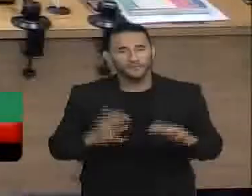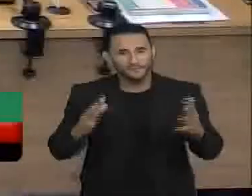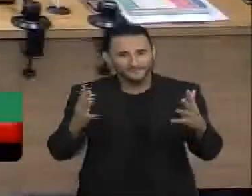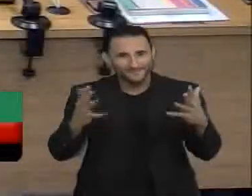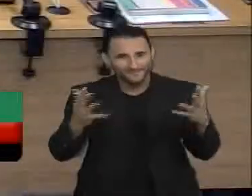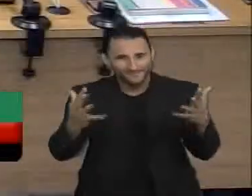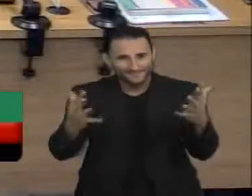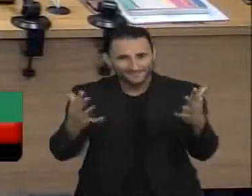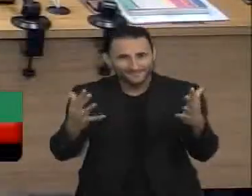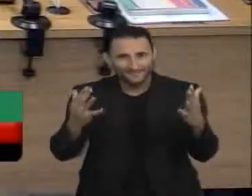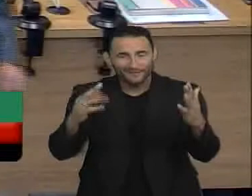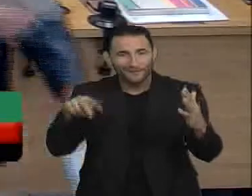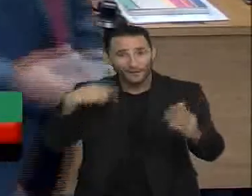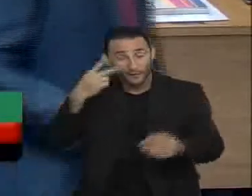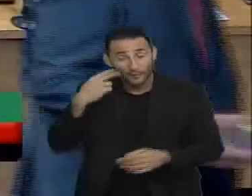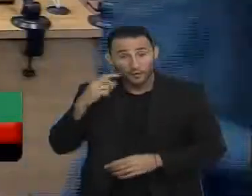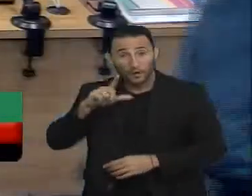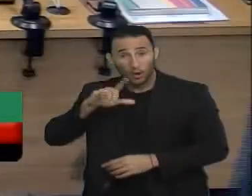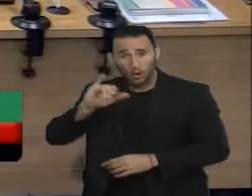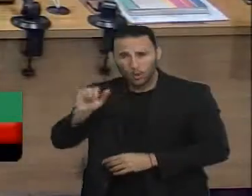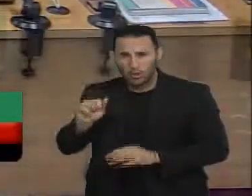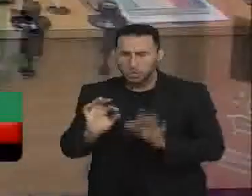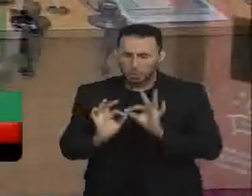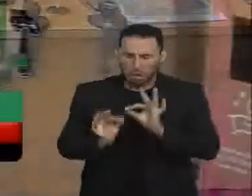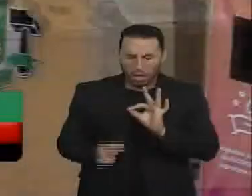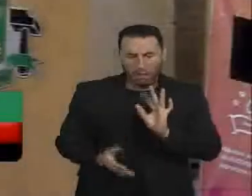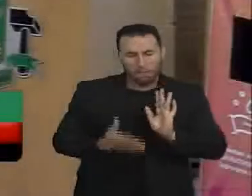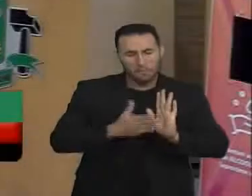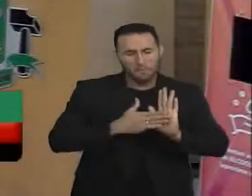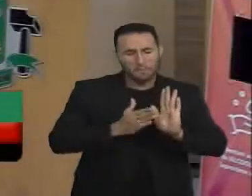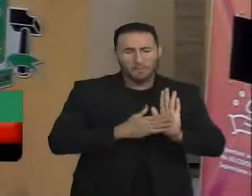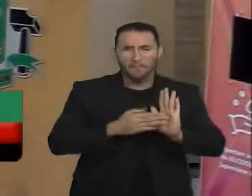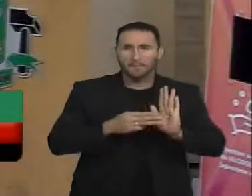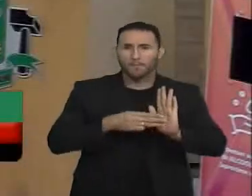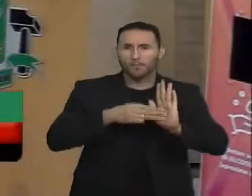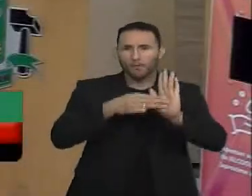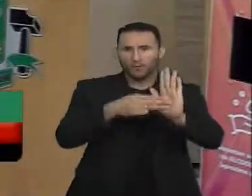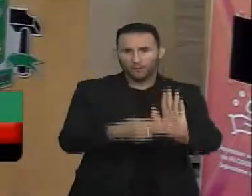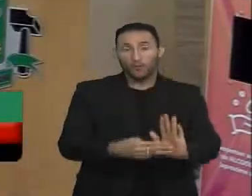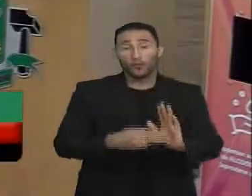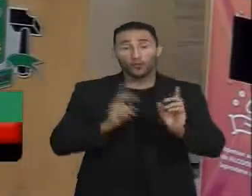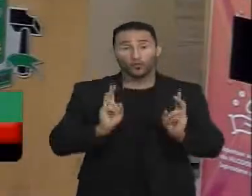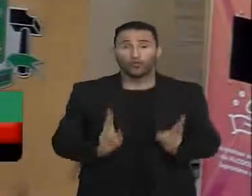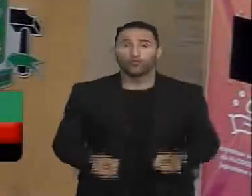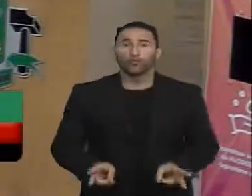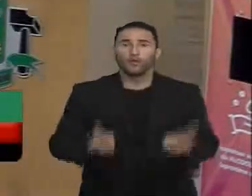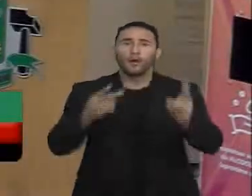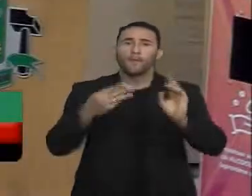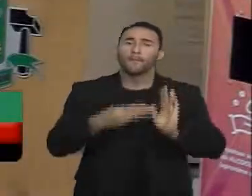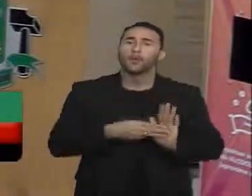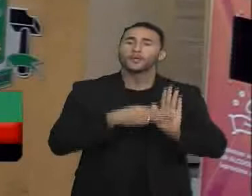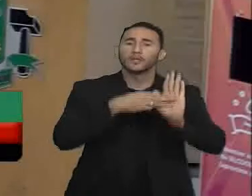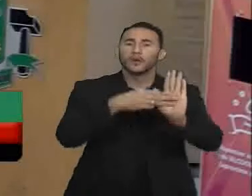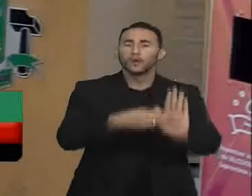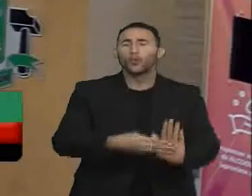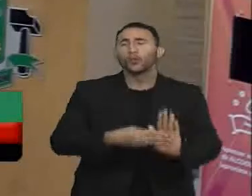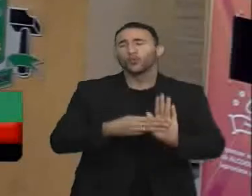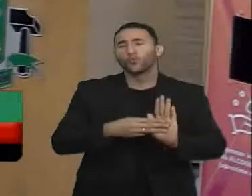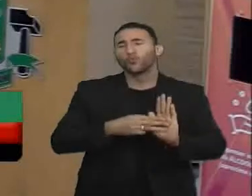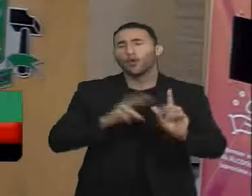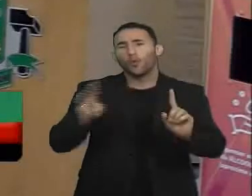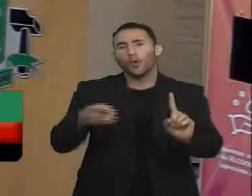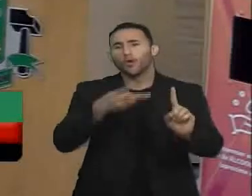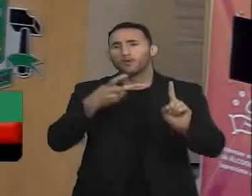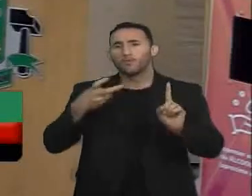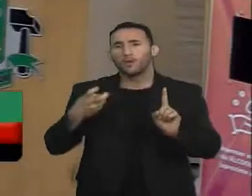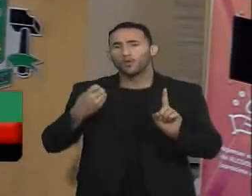Parabéns, vereadora Lúcia, aí, pela discussão da moção. Continua em discussão a moção de